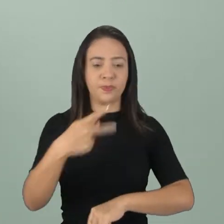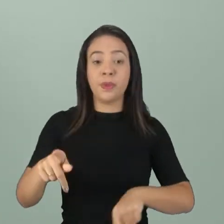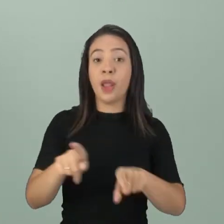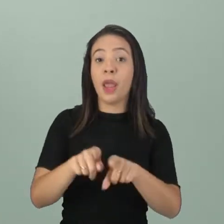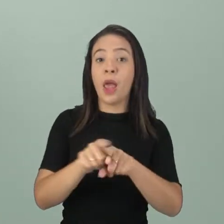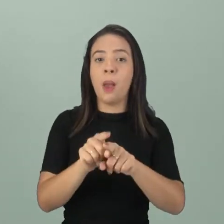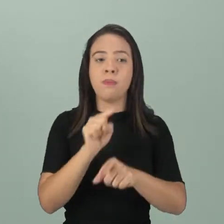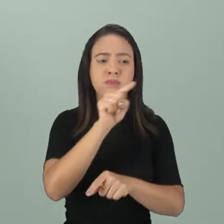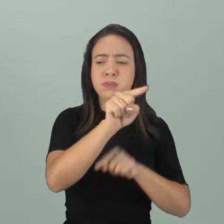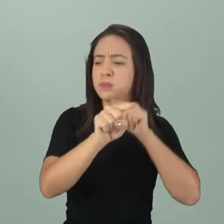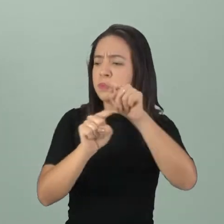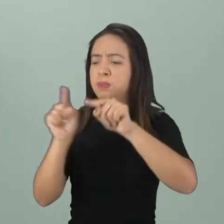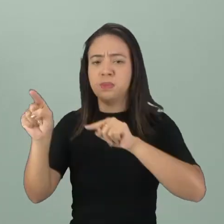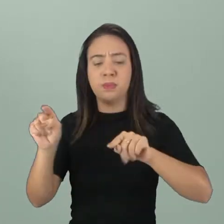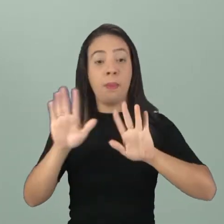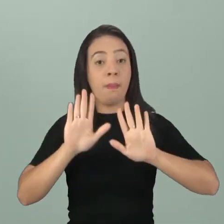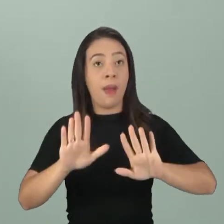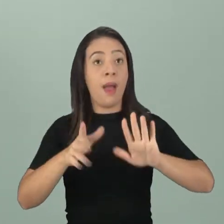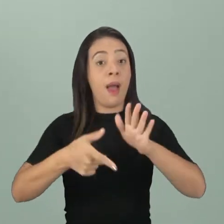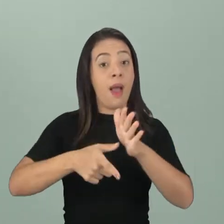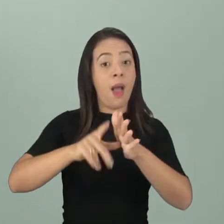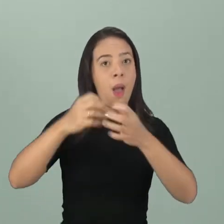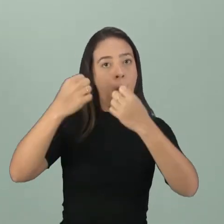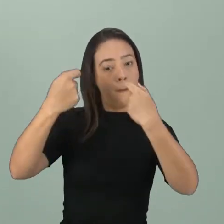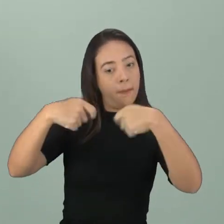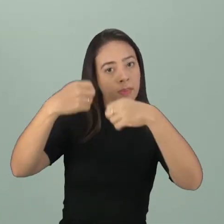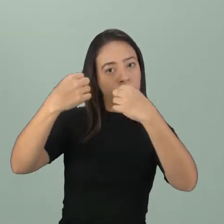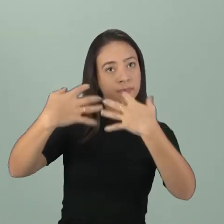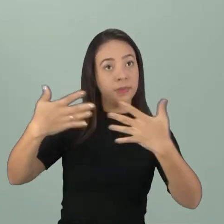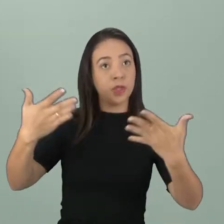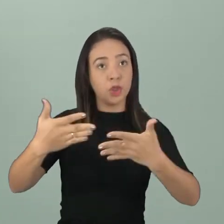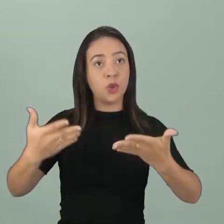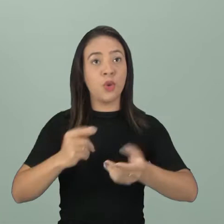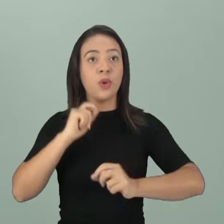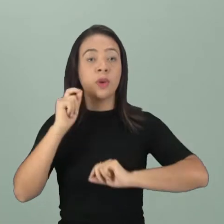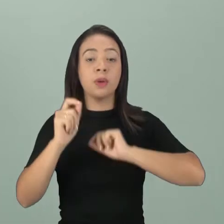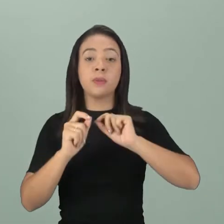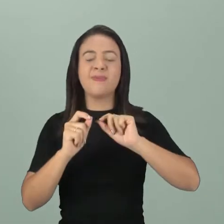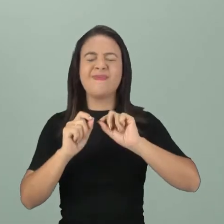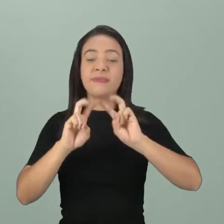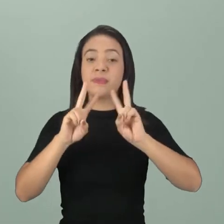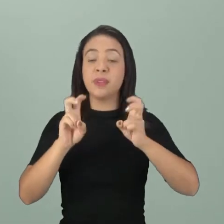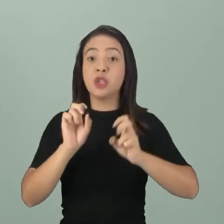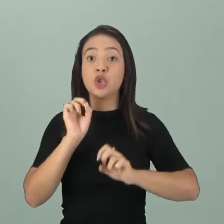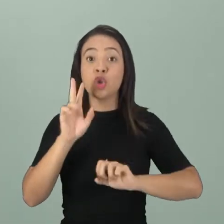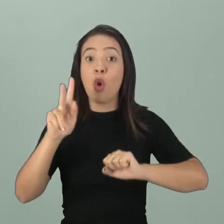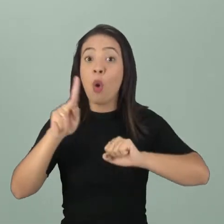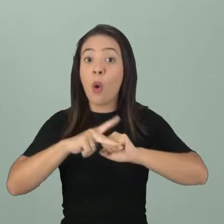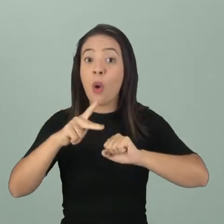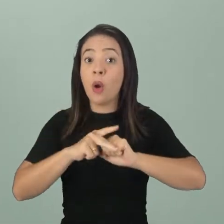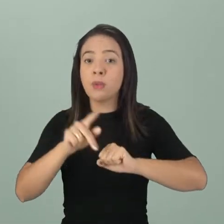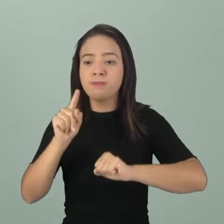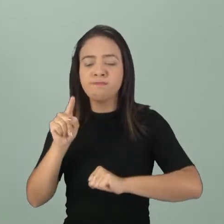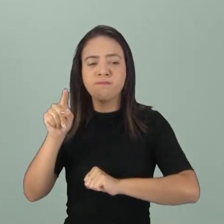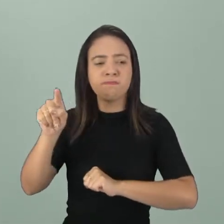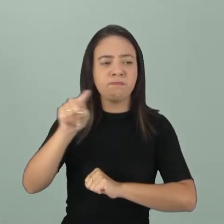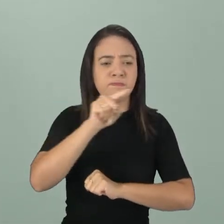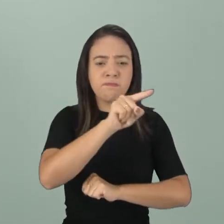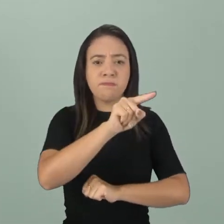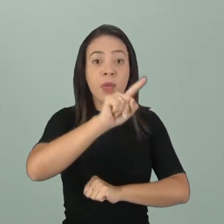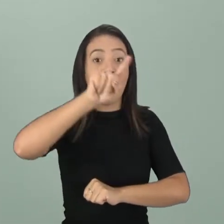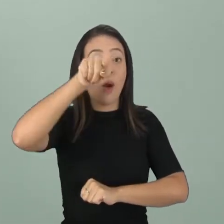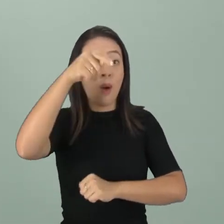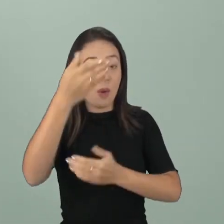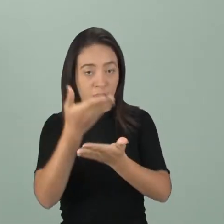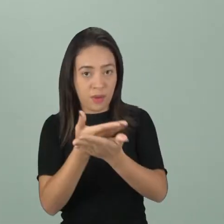demonstrativos. Mas antes, eu preciso esclarecer para vocês que na aula de hoje vamos falar só sobre pronomes demonstrativos. Na aula